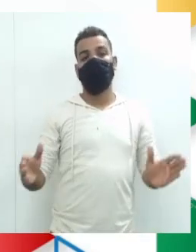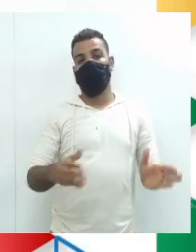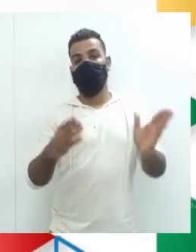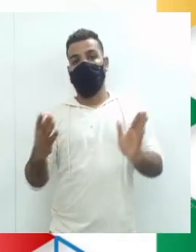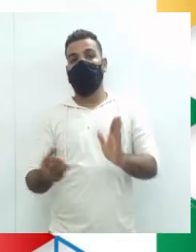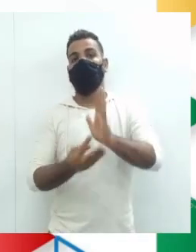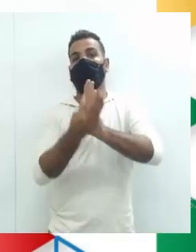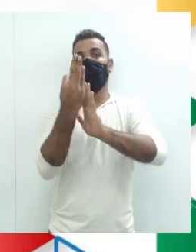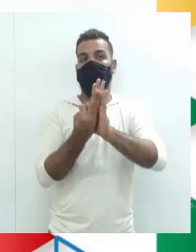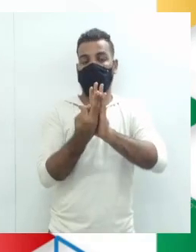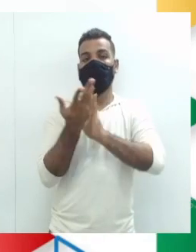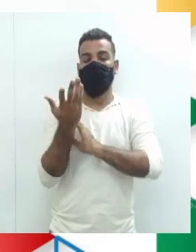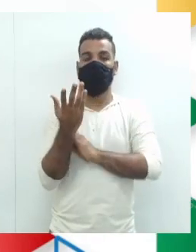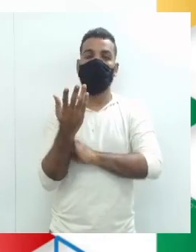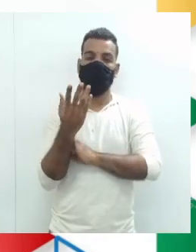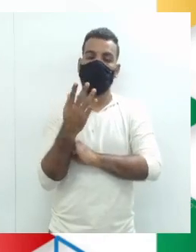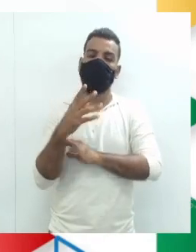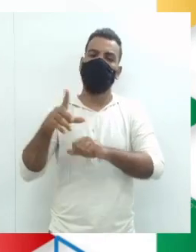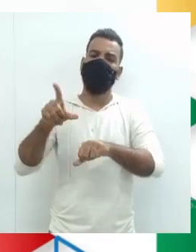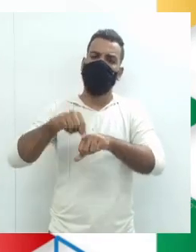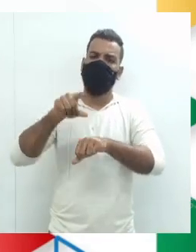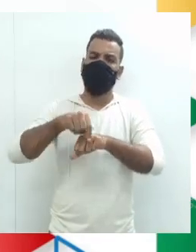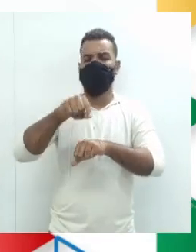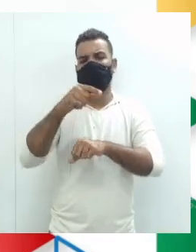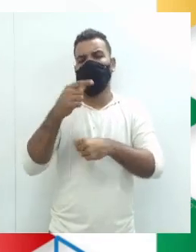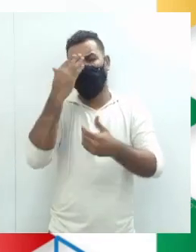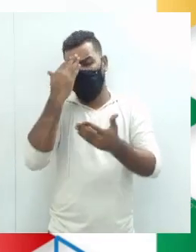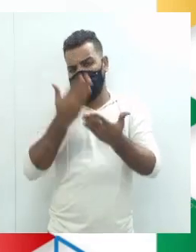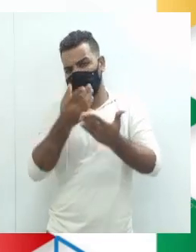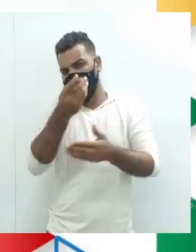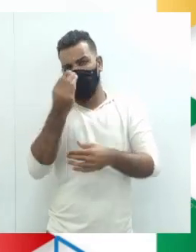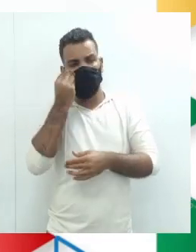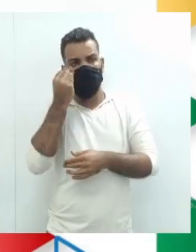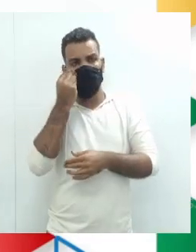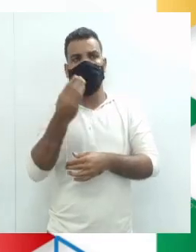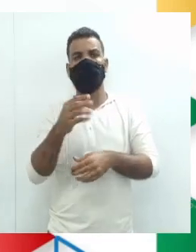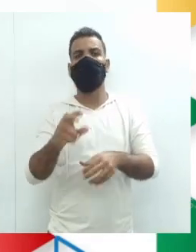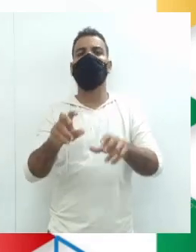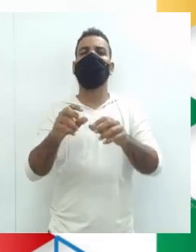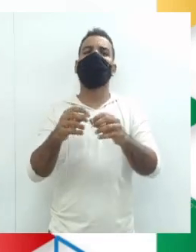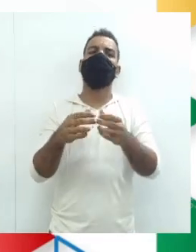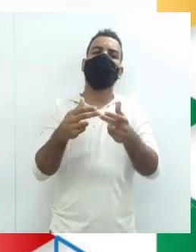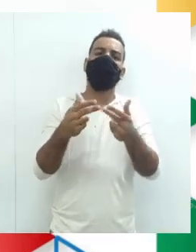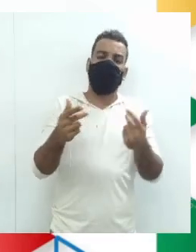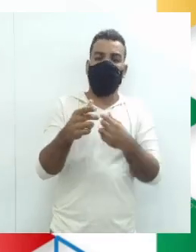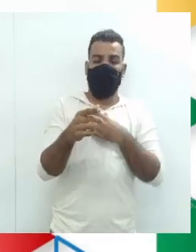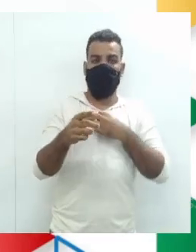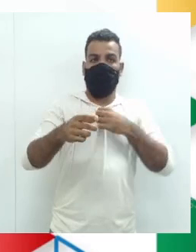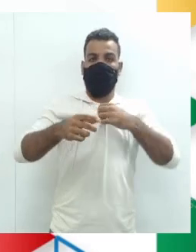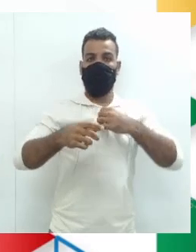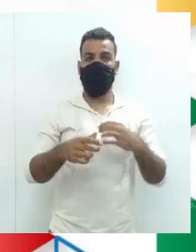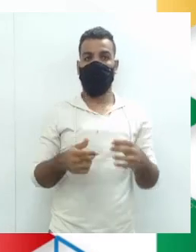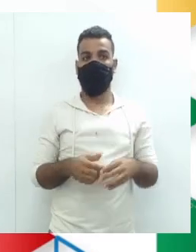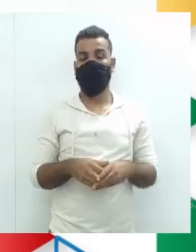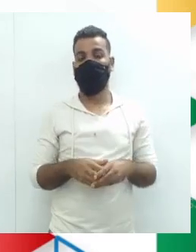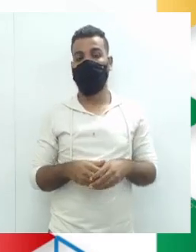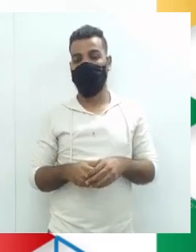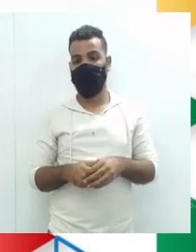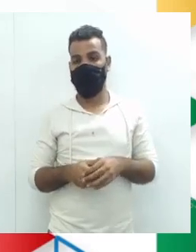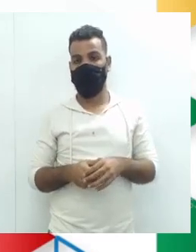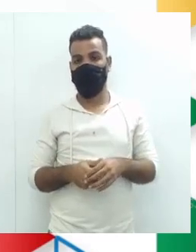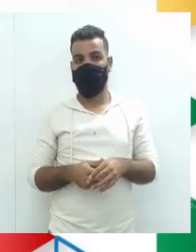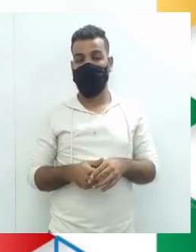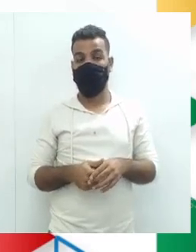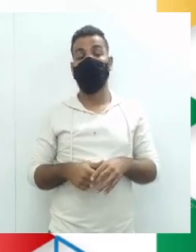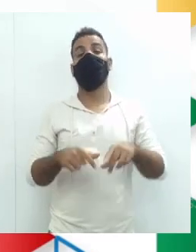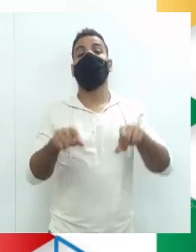argumentação que vai mais ou menos tentar convencer você sobre aquele produto, tá? E temos também embaixo